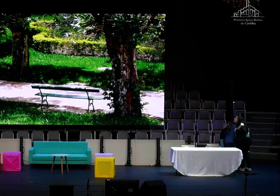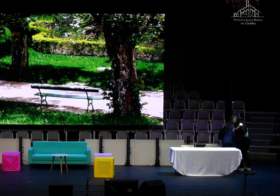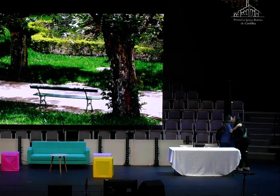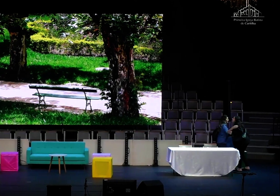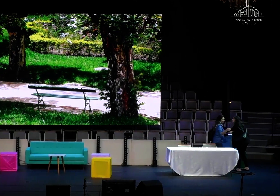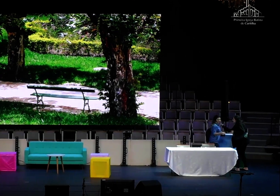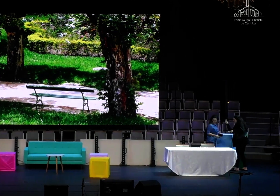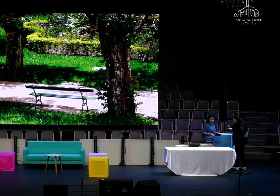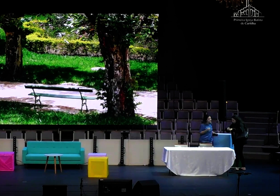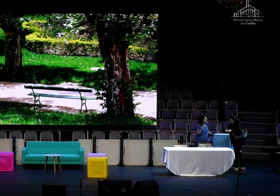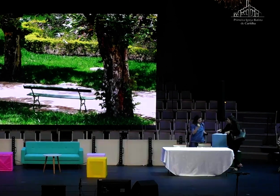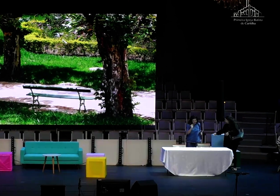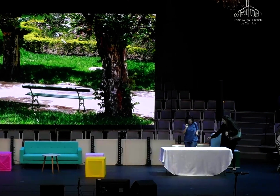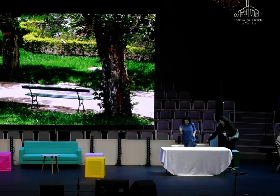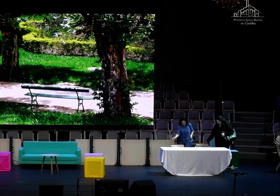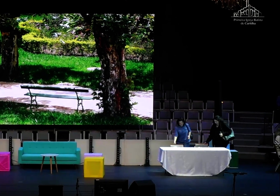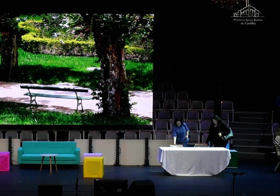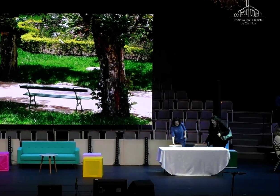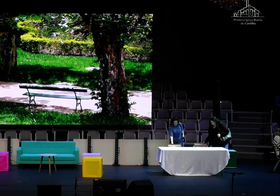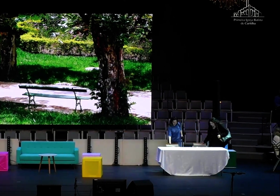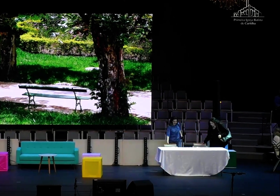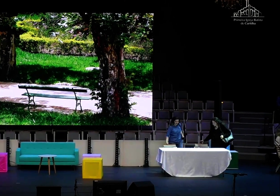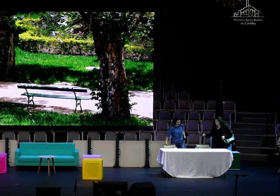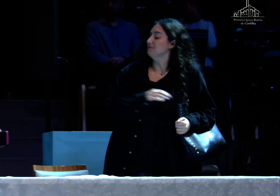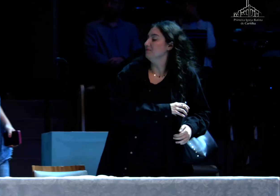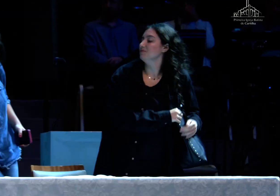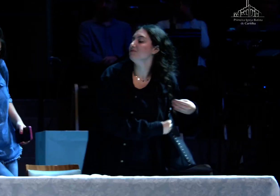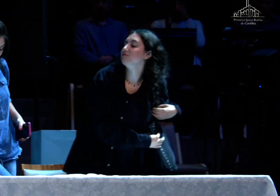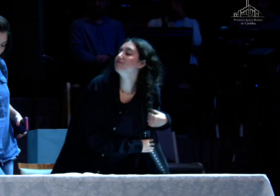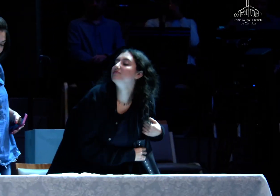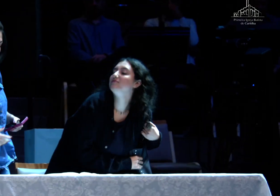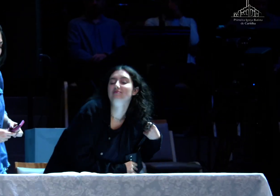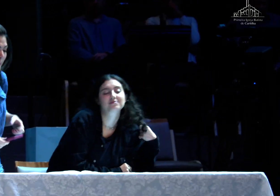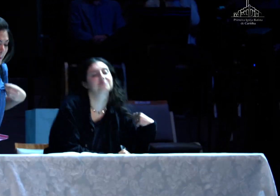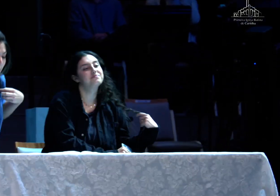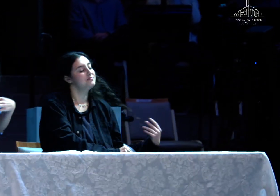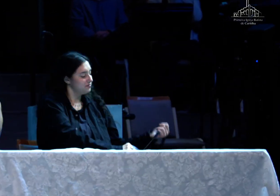Dá um abraço aqui. Vamos sentar aqui? Vamos.